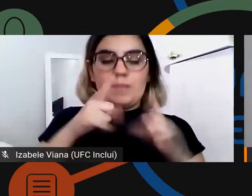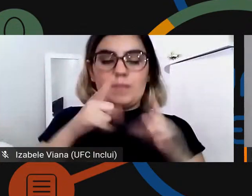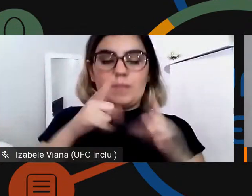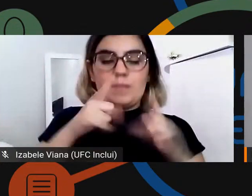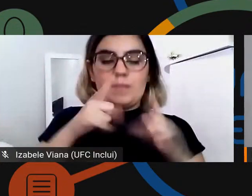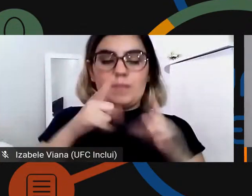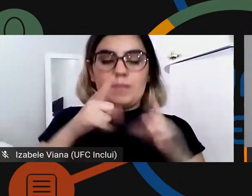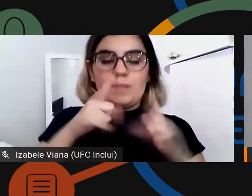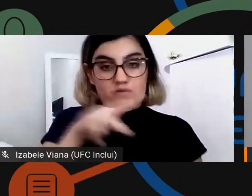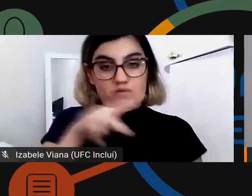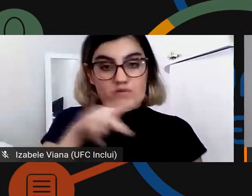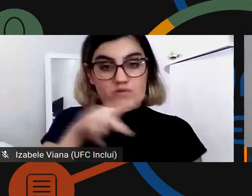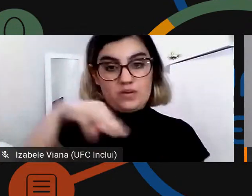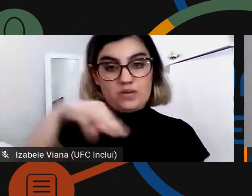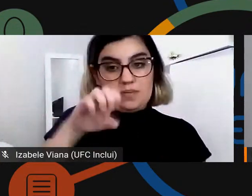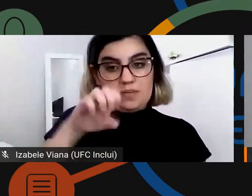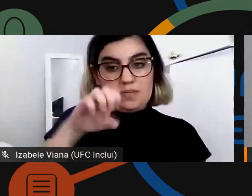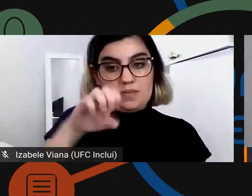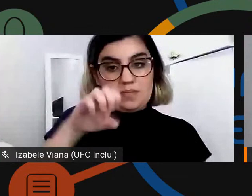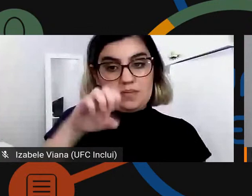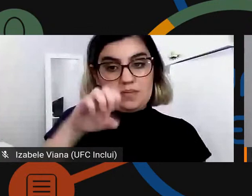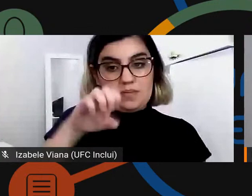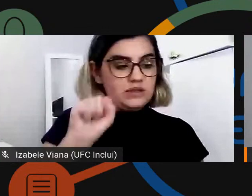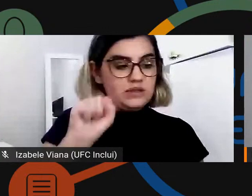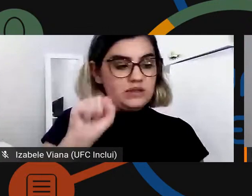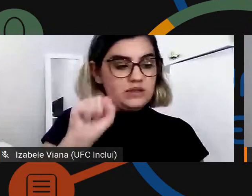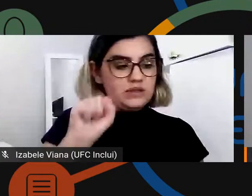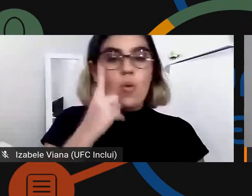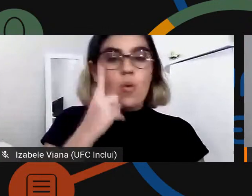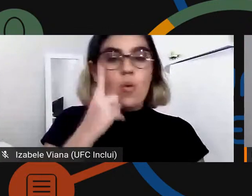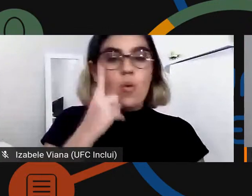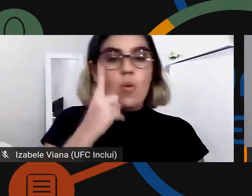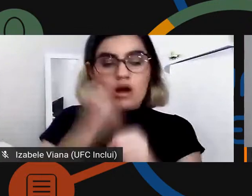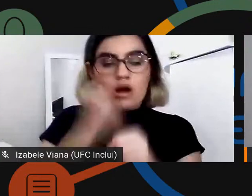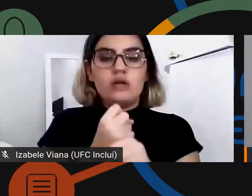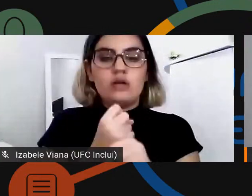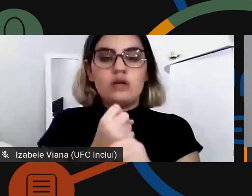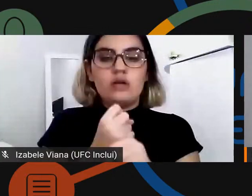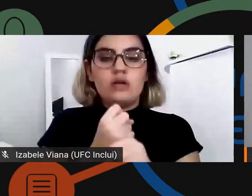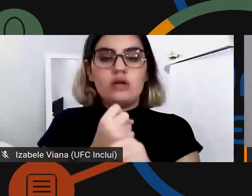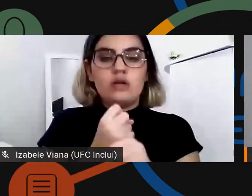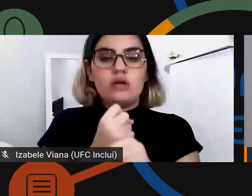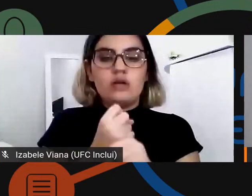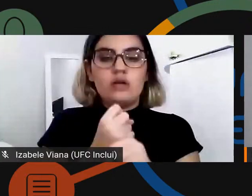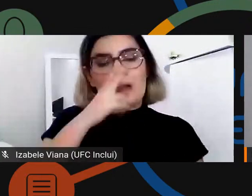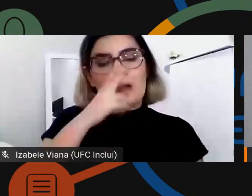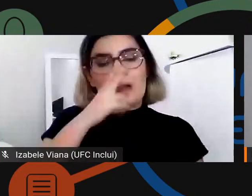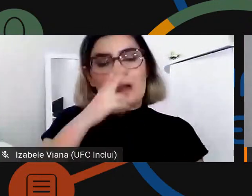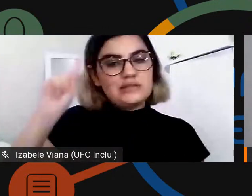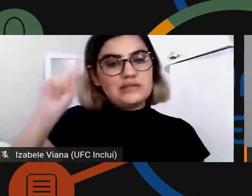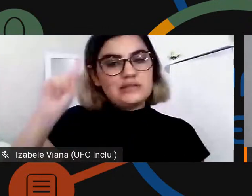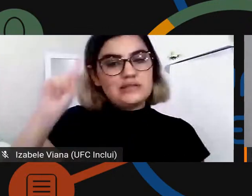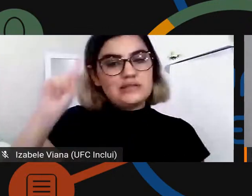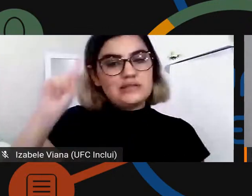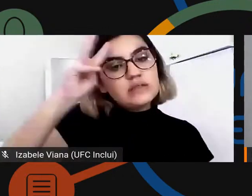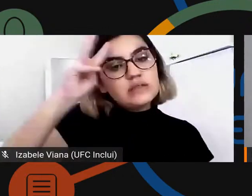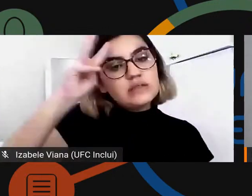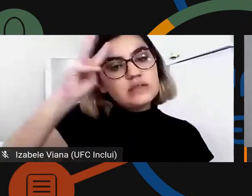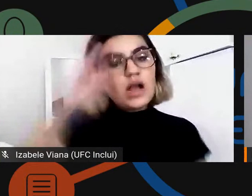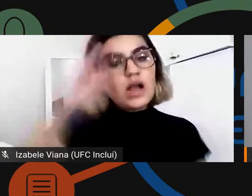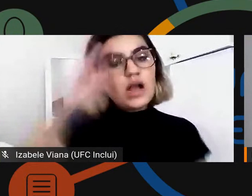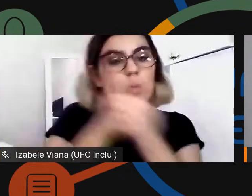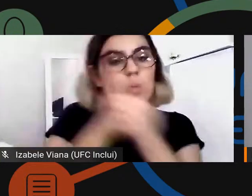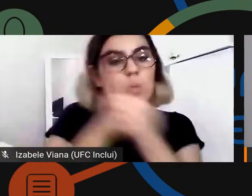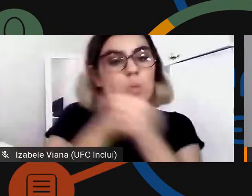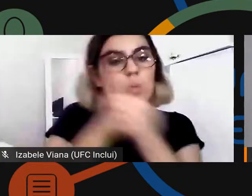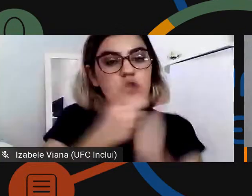eu aqui anteontem, aqui no caso na terça-feira, acompanhando novamente o professor Messias Dieb na palestra dele,